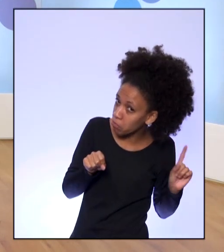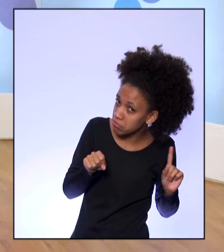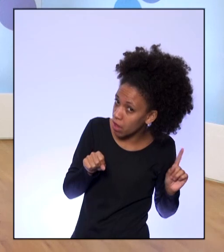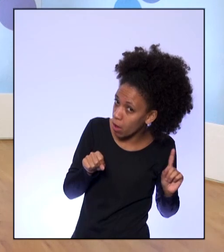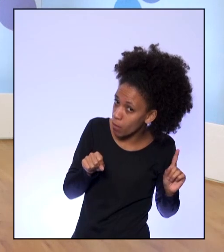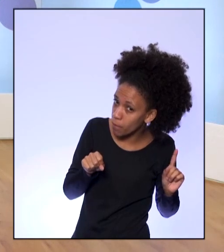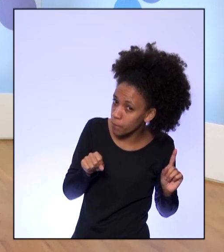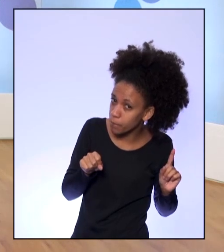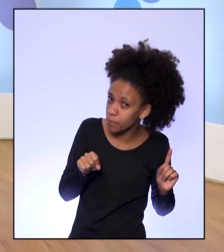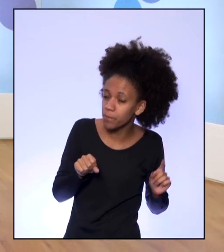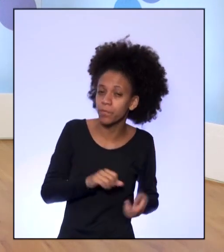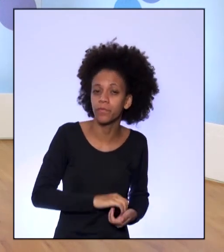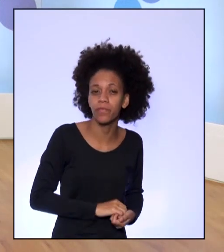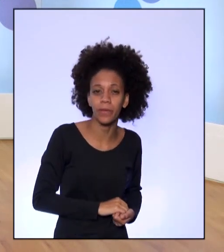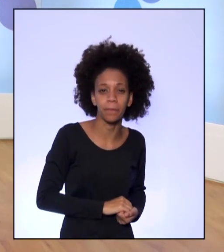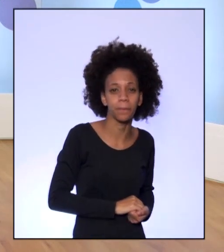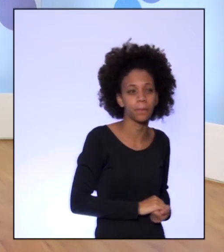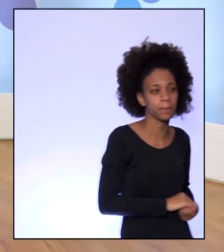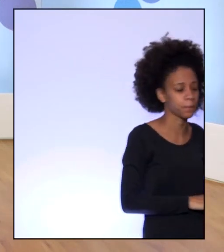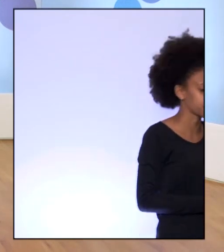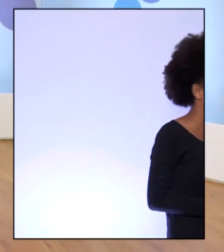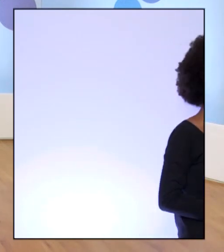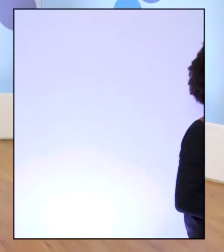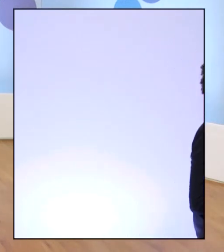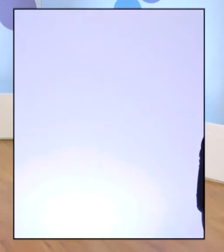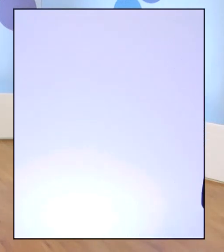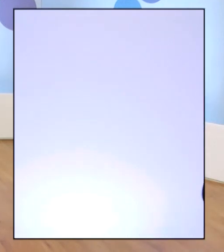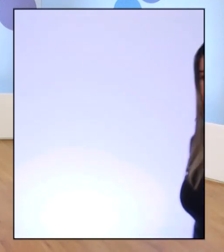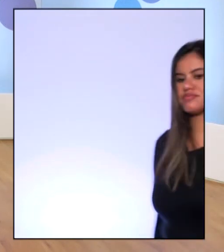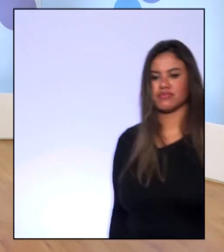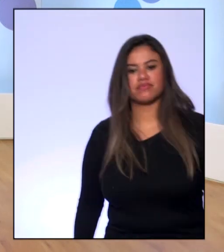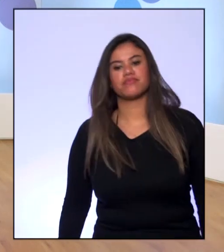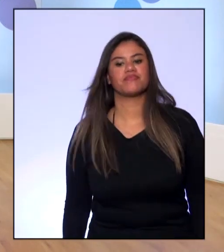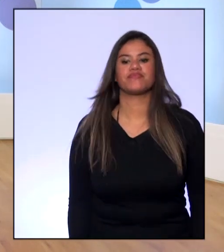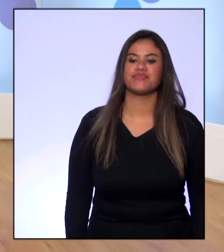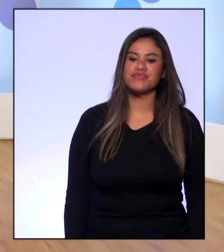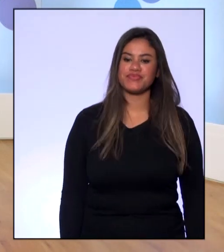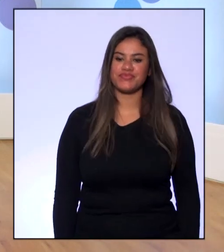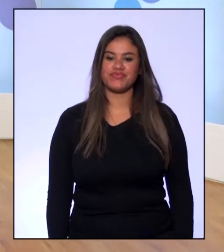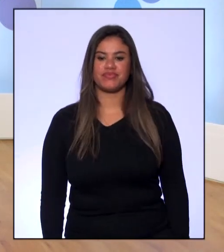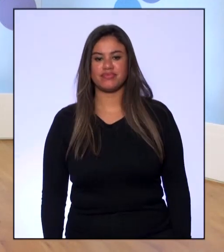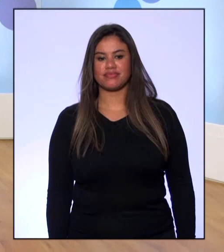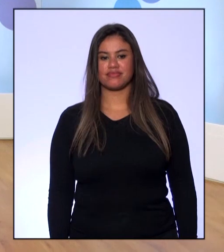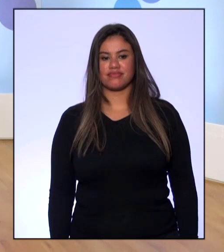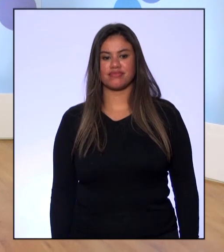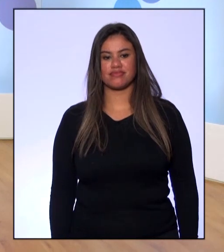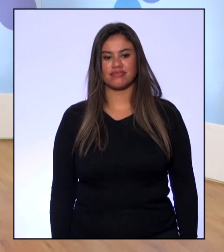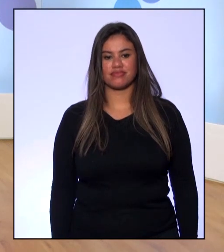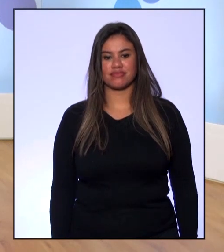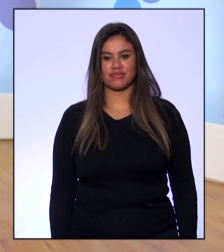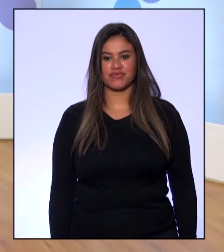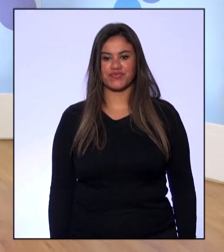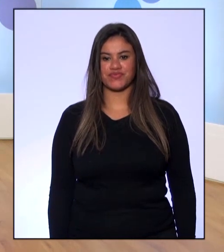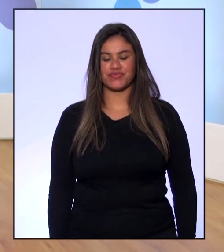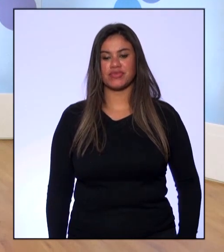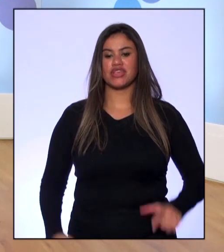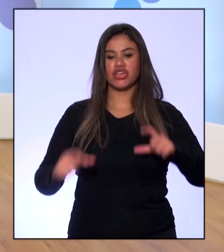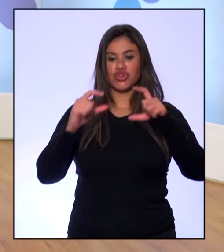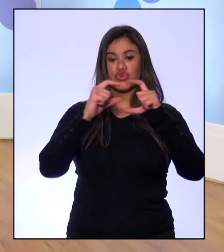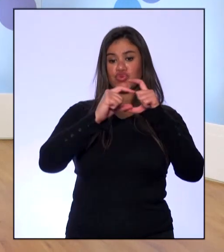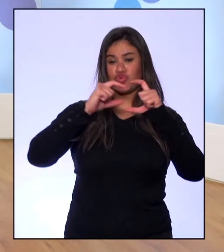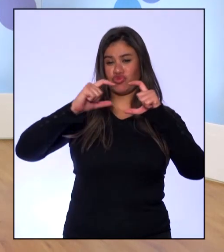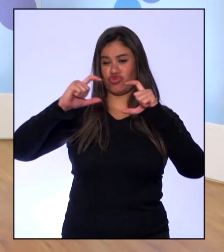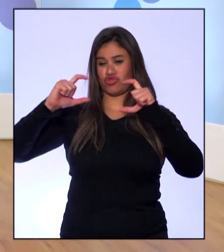Aqui rapidinho, deixa eu ver. Tudo bem, olha. O sentido da charge